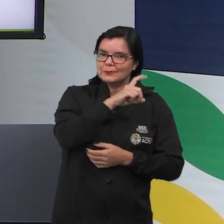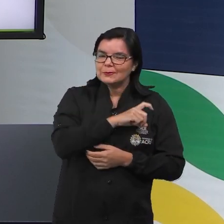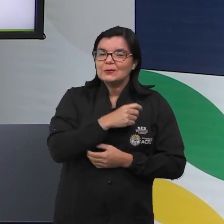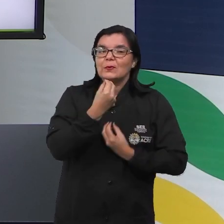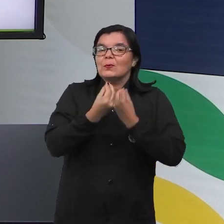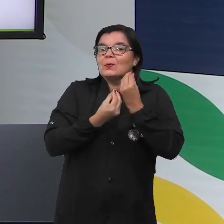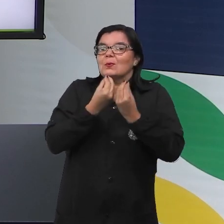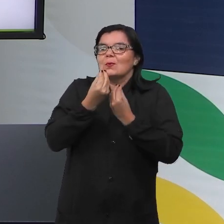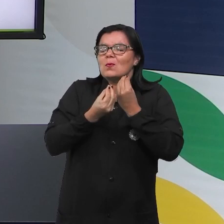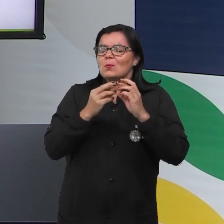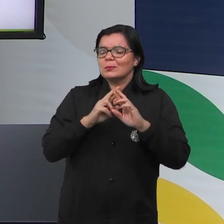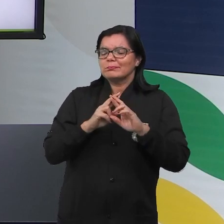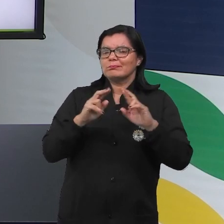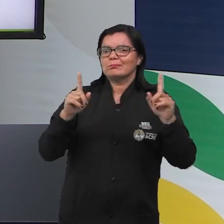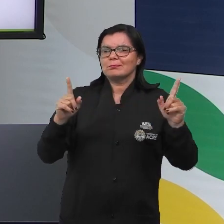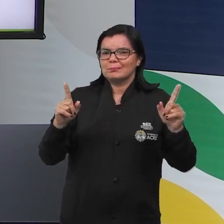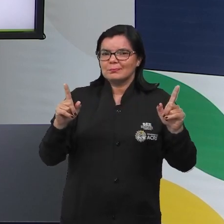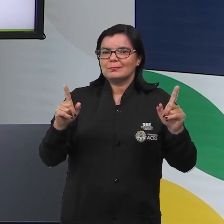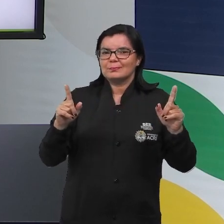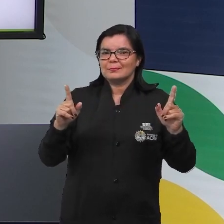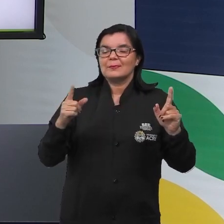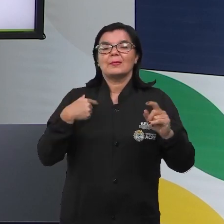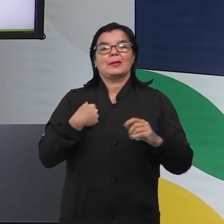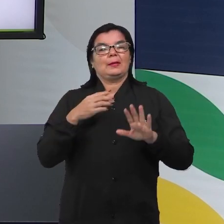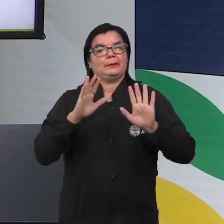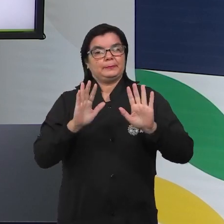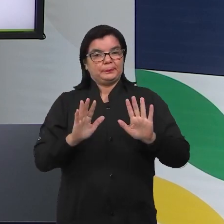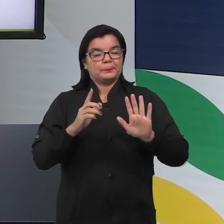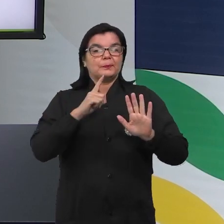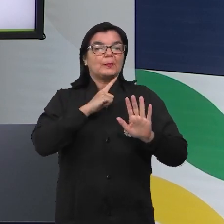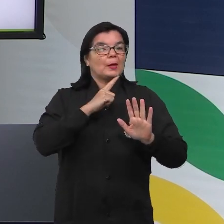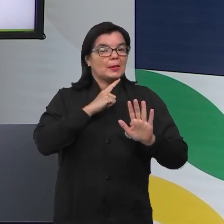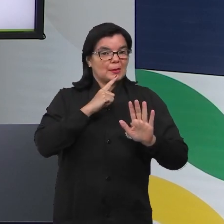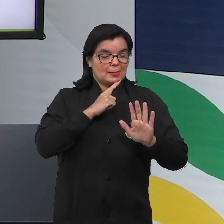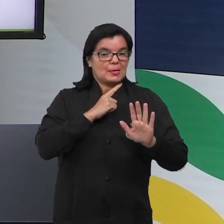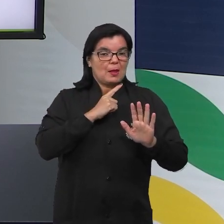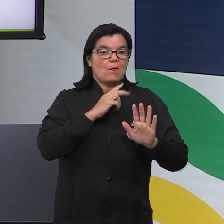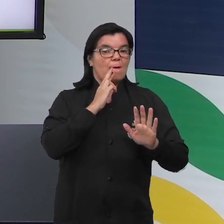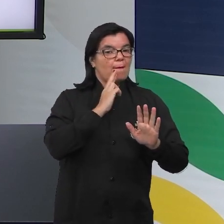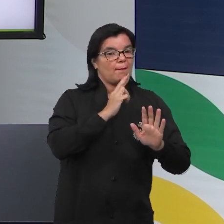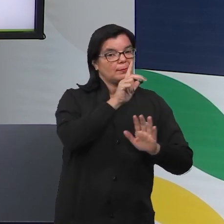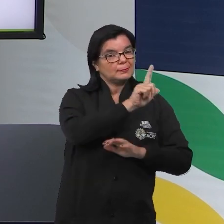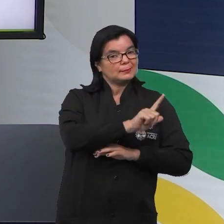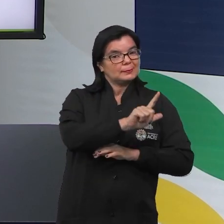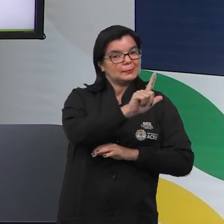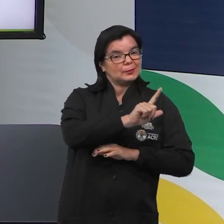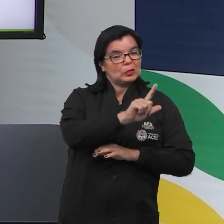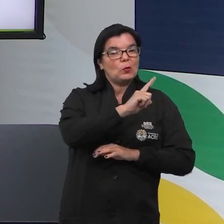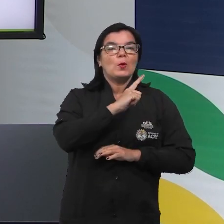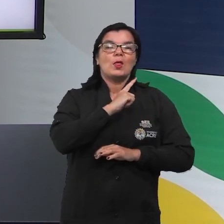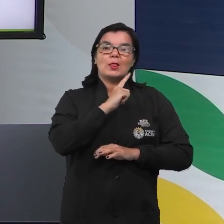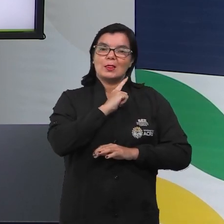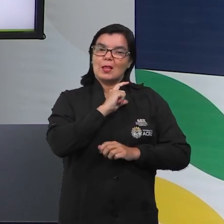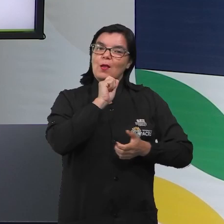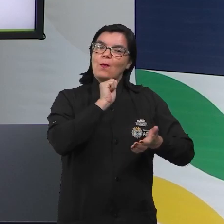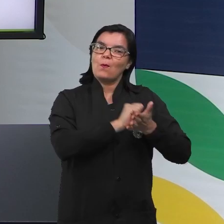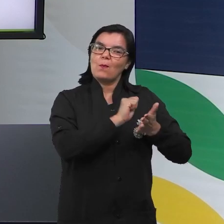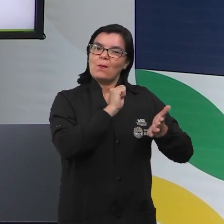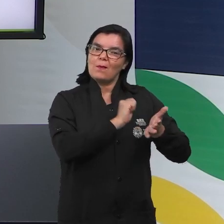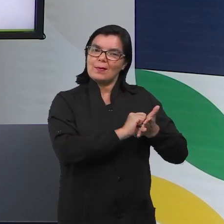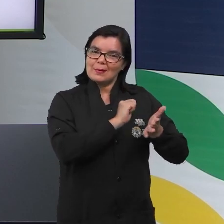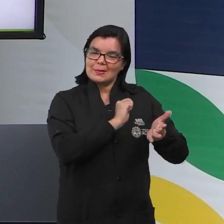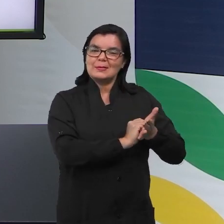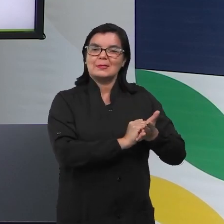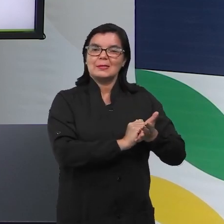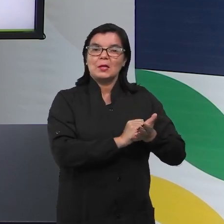aí, como eu diferencio? É que eu tenho aí manifestações literárias quando eu tenho uma produção que